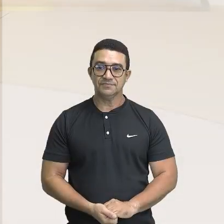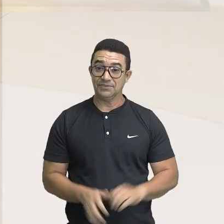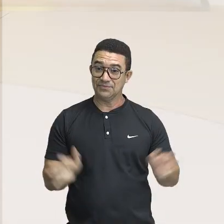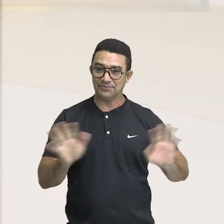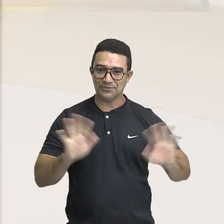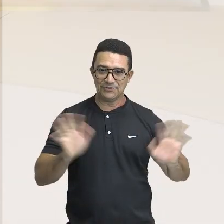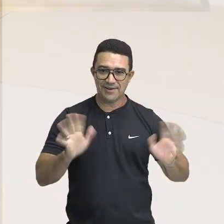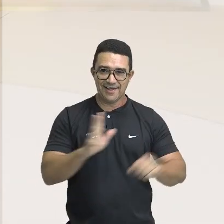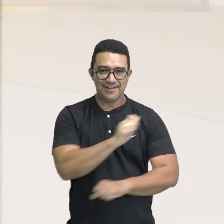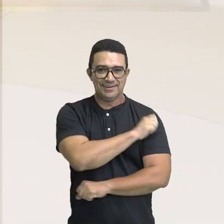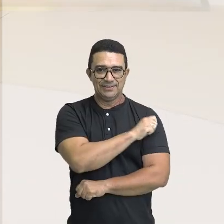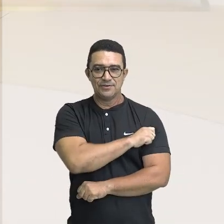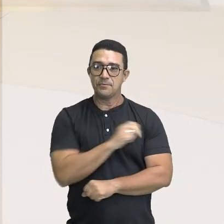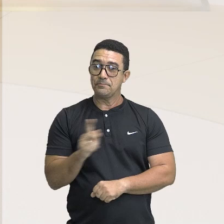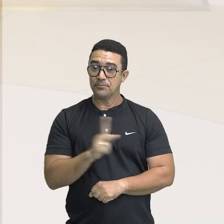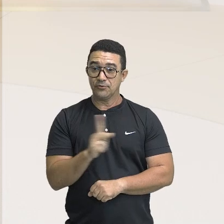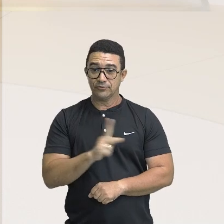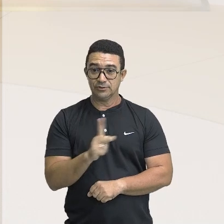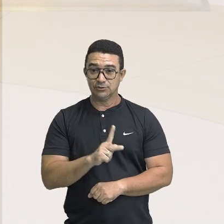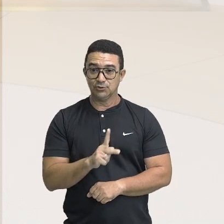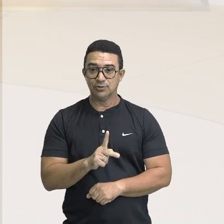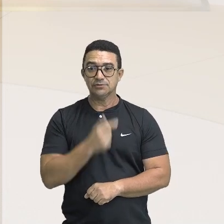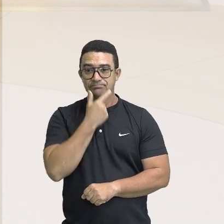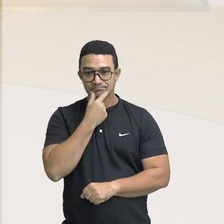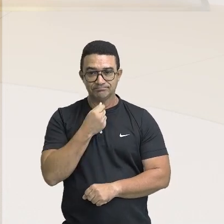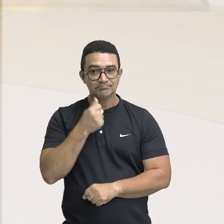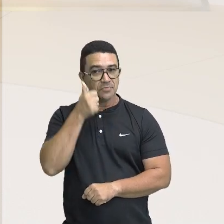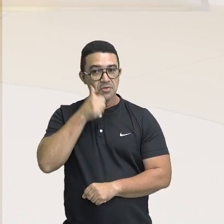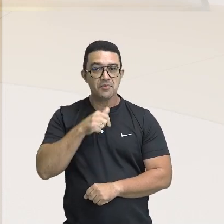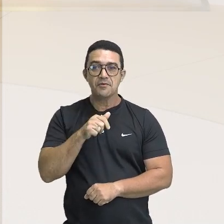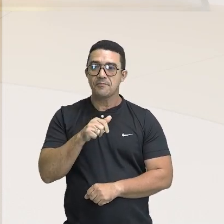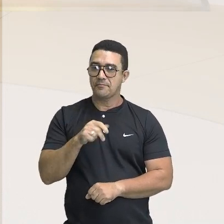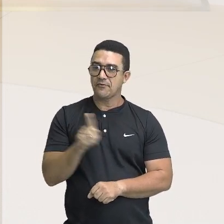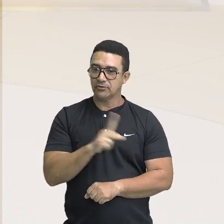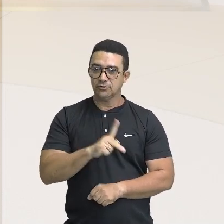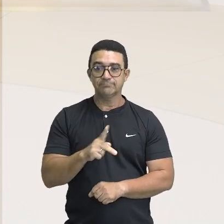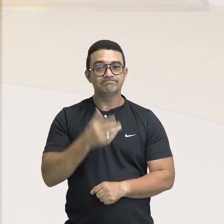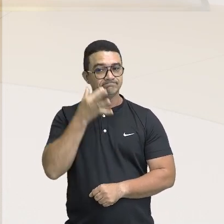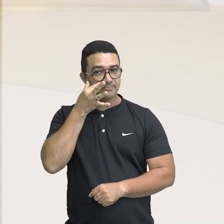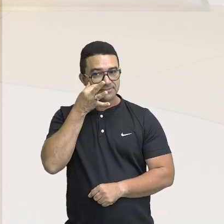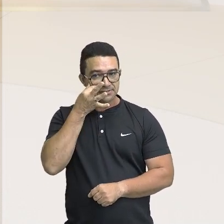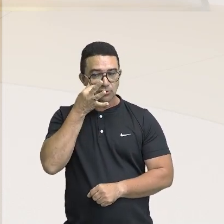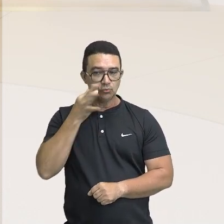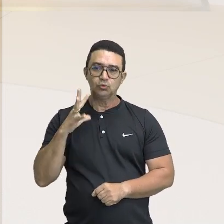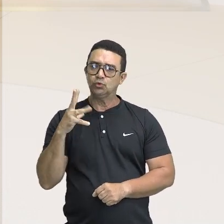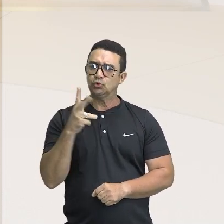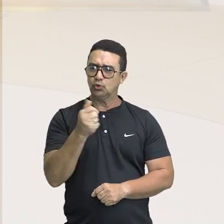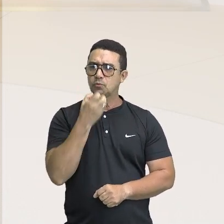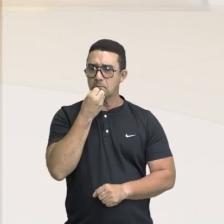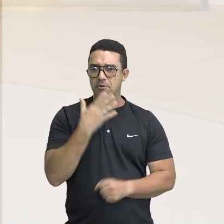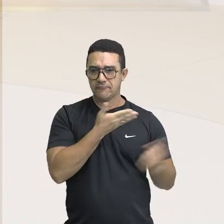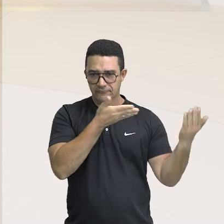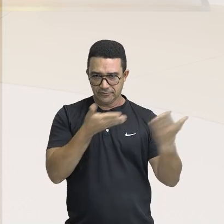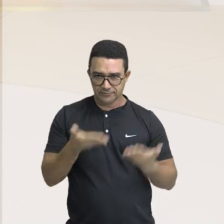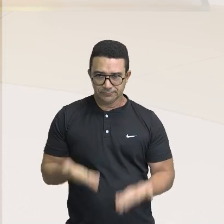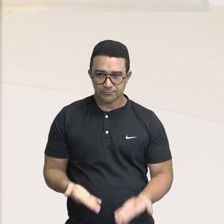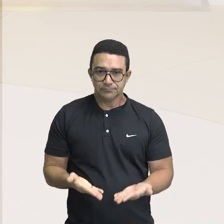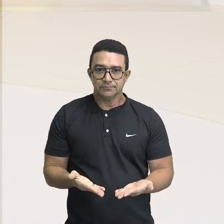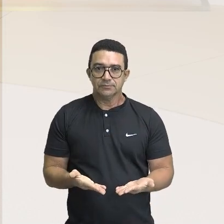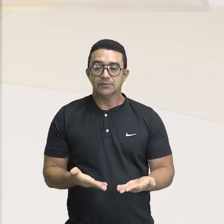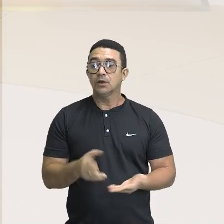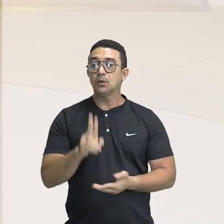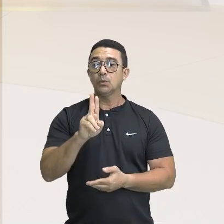Olá, estudantes, professores e professoras presenciais. Sejam bem-vindos e bem-vindas à